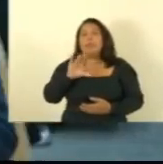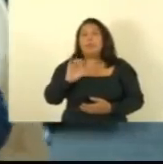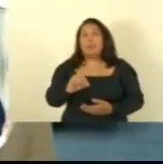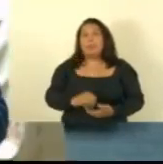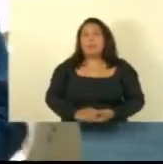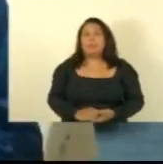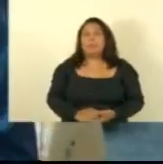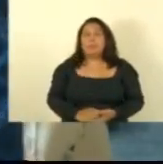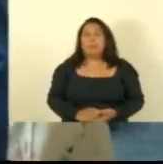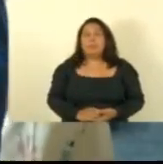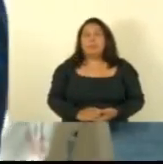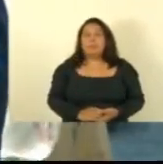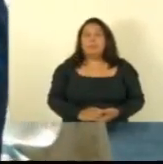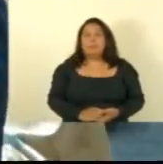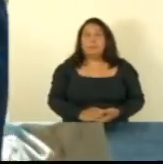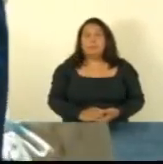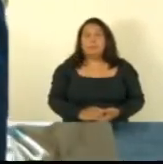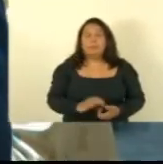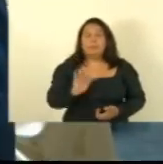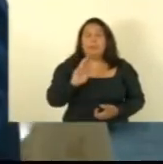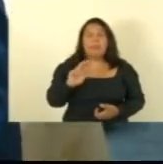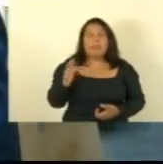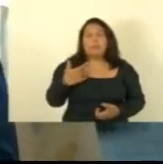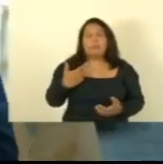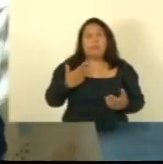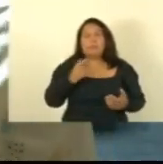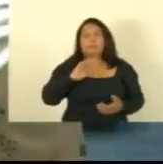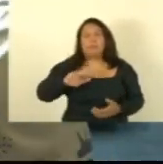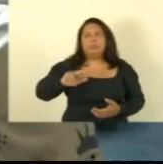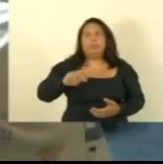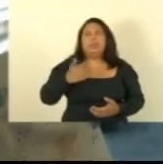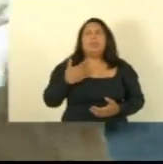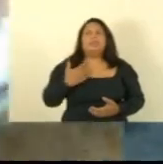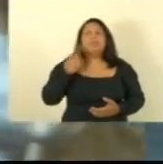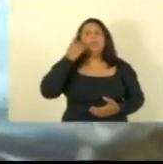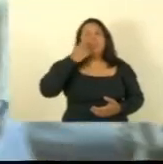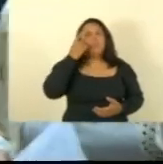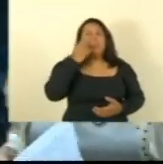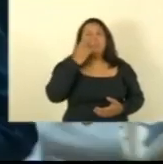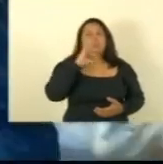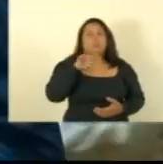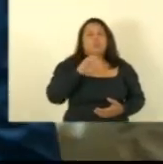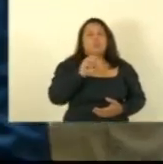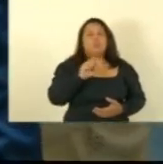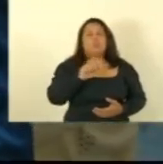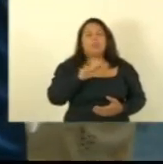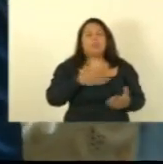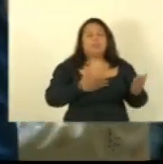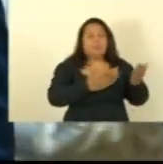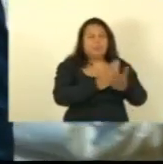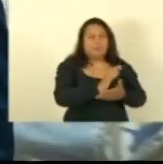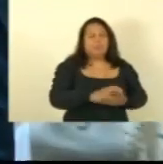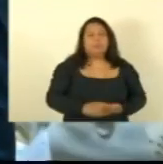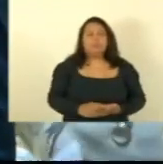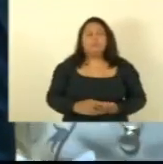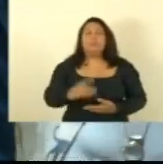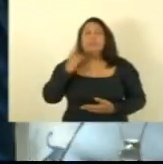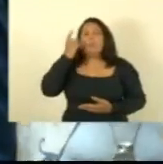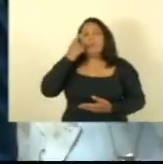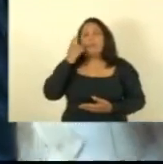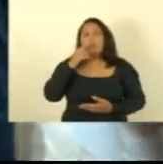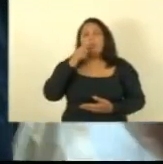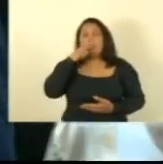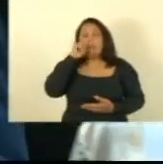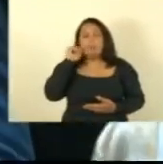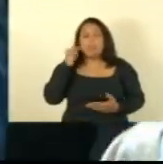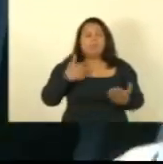encontra? Deputado Ferraço não está. Deputado Engenheiro Zé Esmeraldo, comissão de... com o relator. Deputado Capitão Assunção, com o relator.